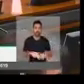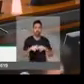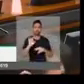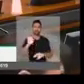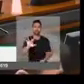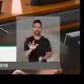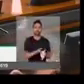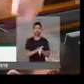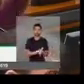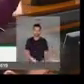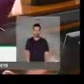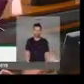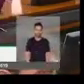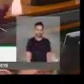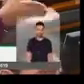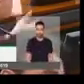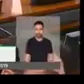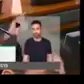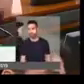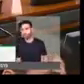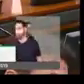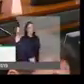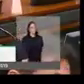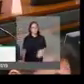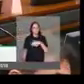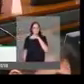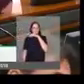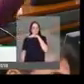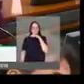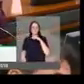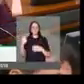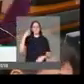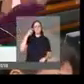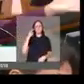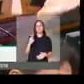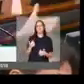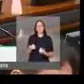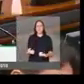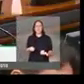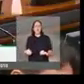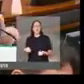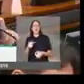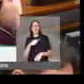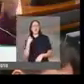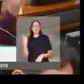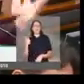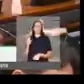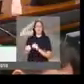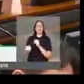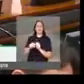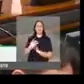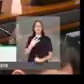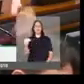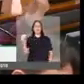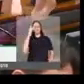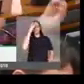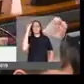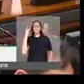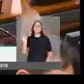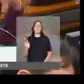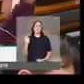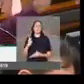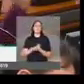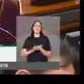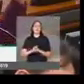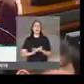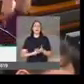números nos papéis e virão que vale a pena mata a 300 pessoas que na ótica de vocês não era ninguém vale